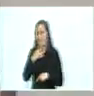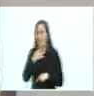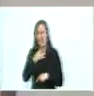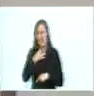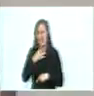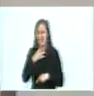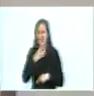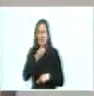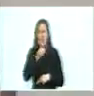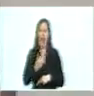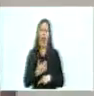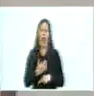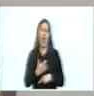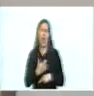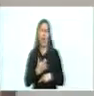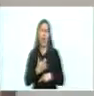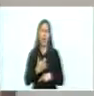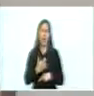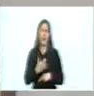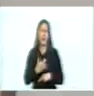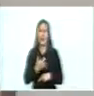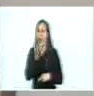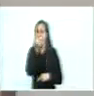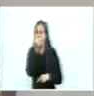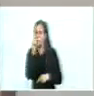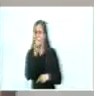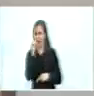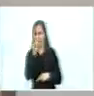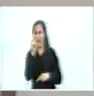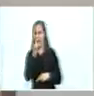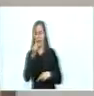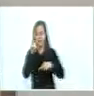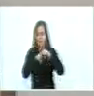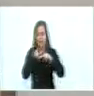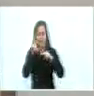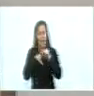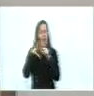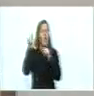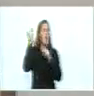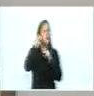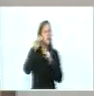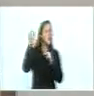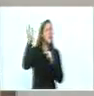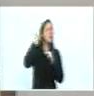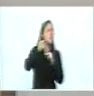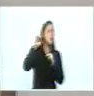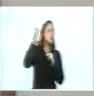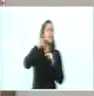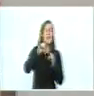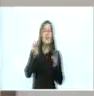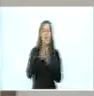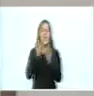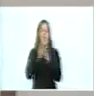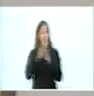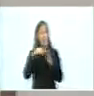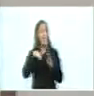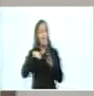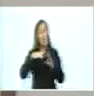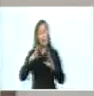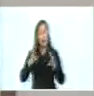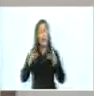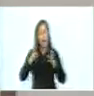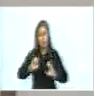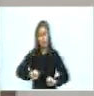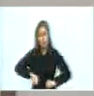encantado. Sacrificamos o almoço para ficar lá ouvindo, e também me coloco à disposição para me engajar, não